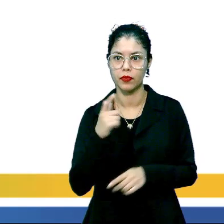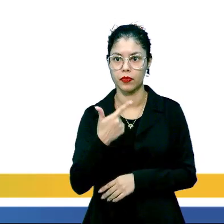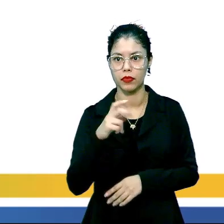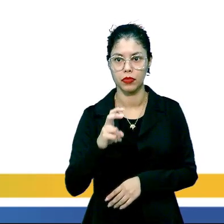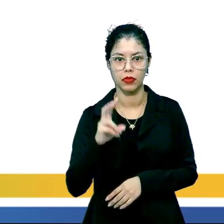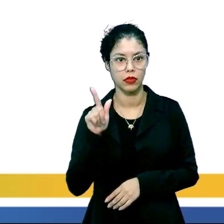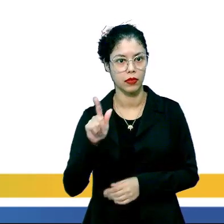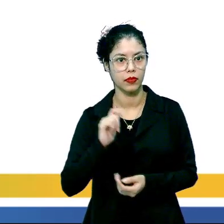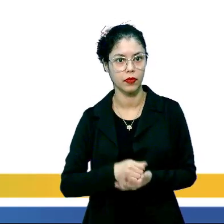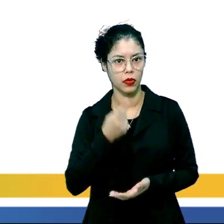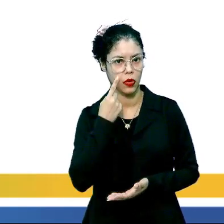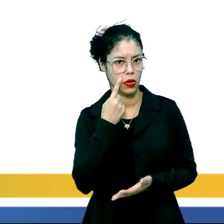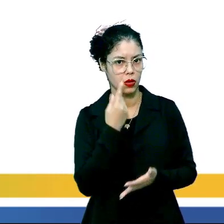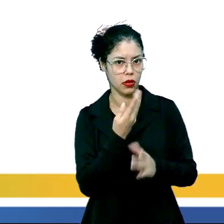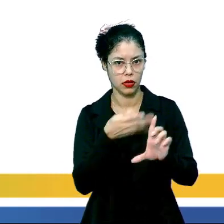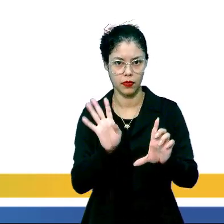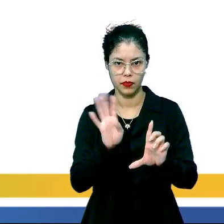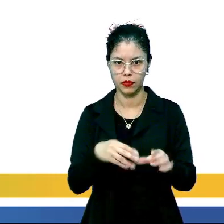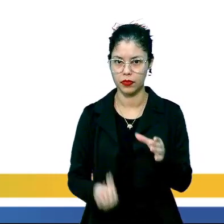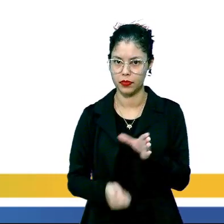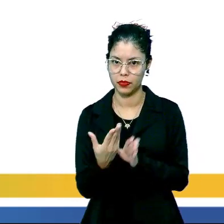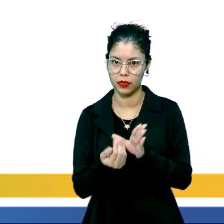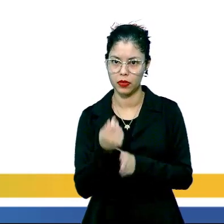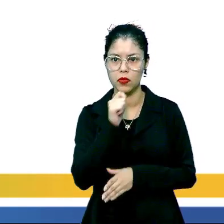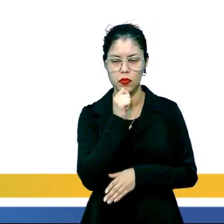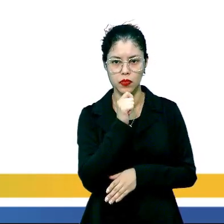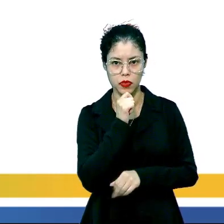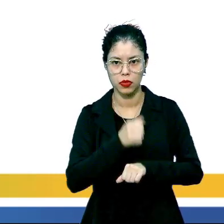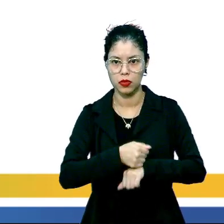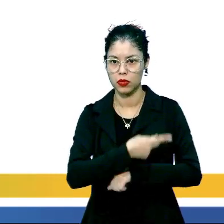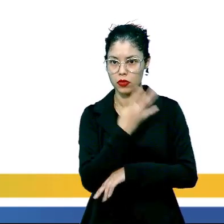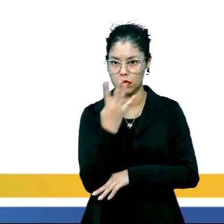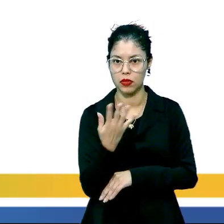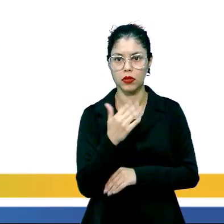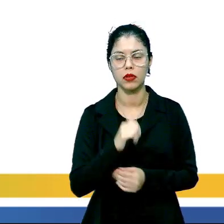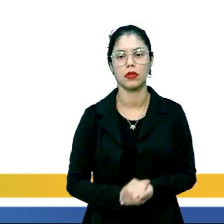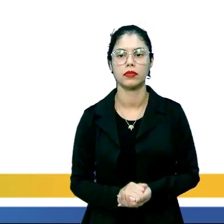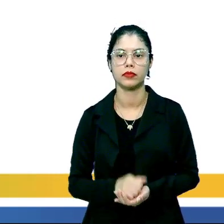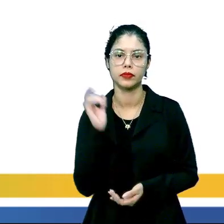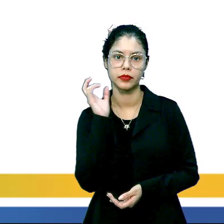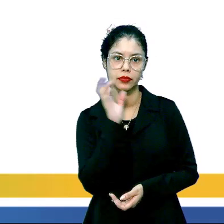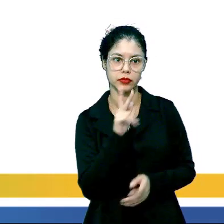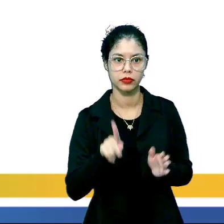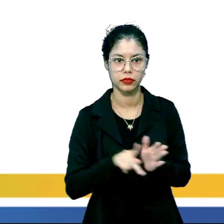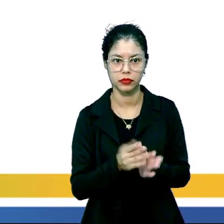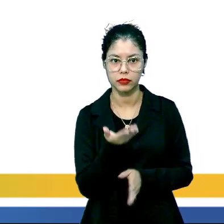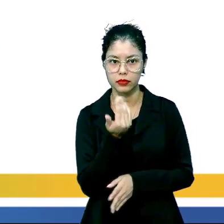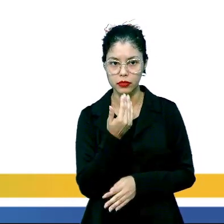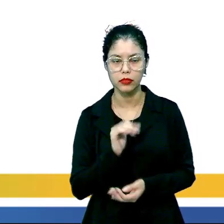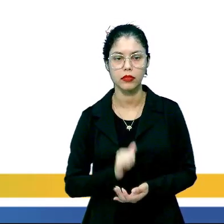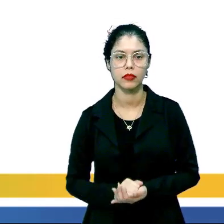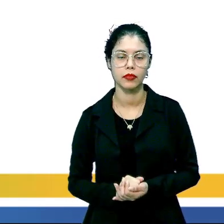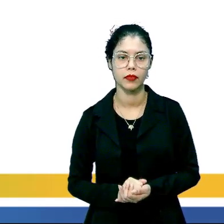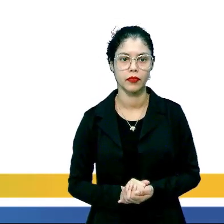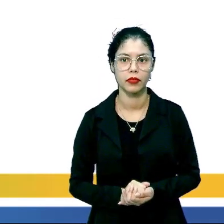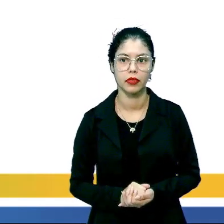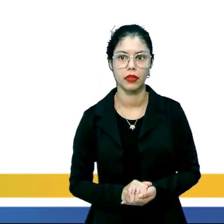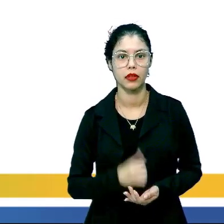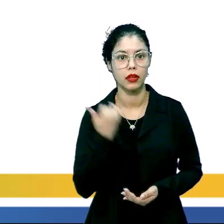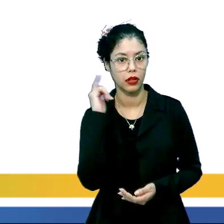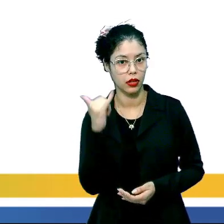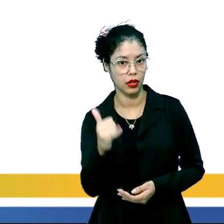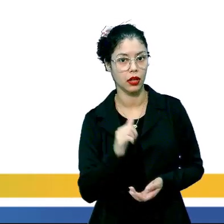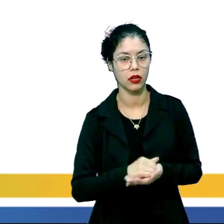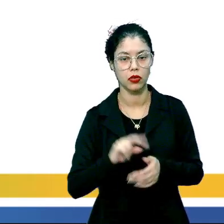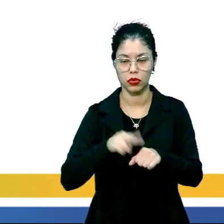gramas, olhou a tabela nutricional do produto para conferir a quantidade de calorias ingeridas. Se a